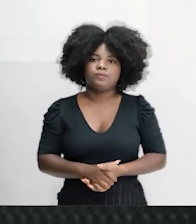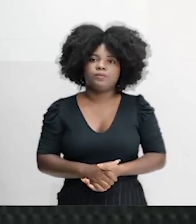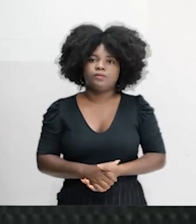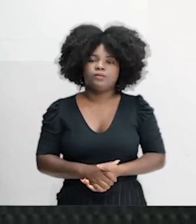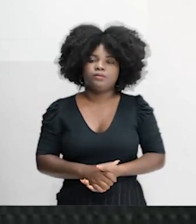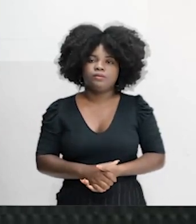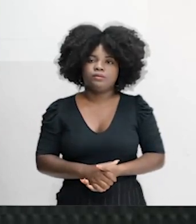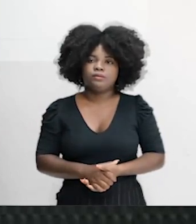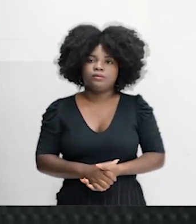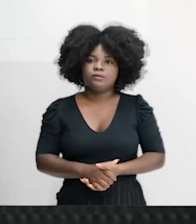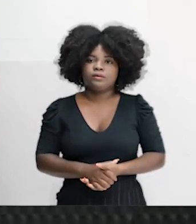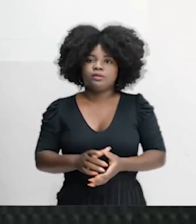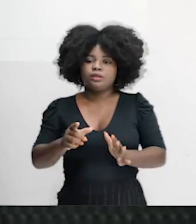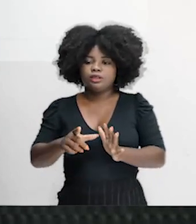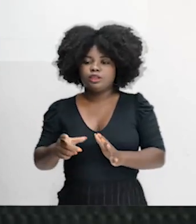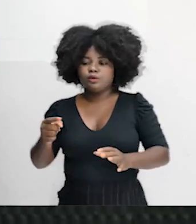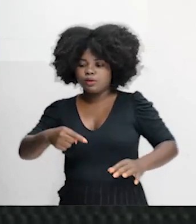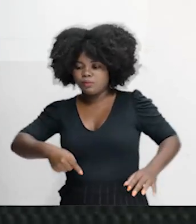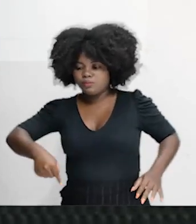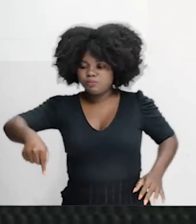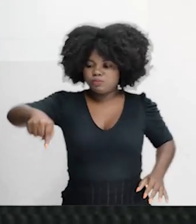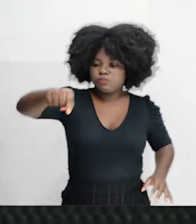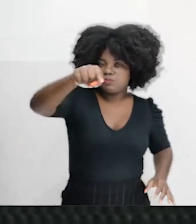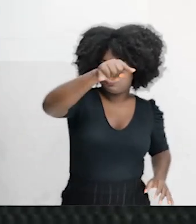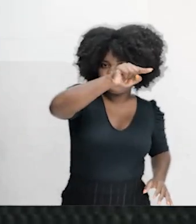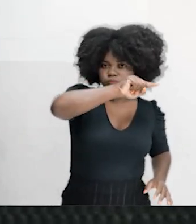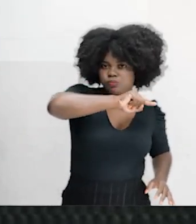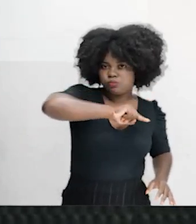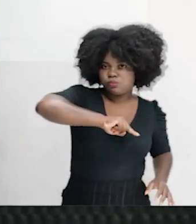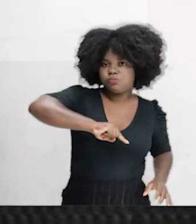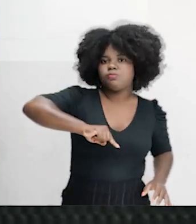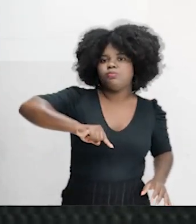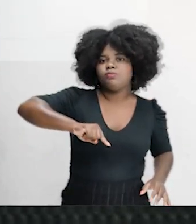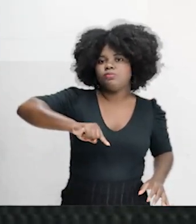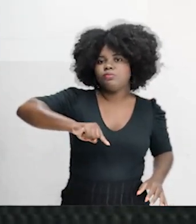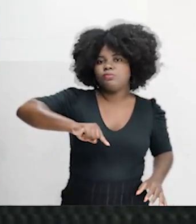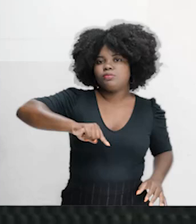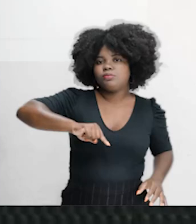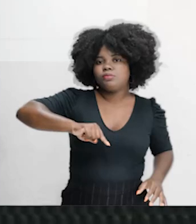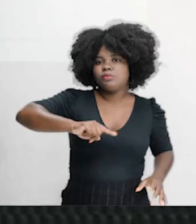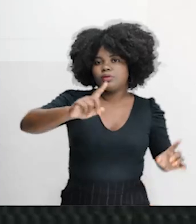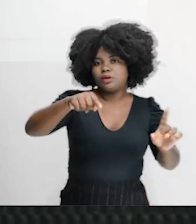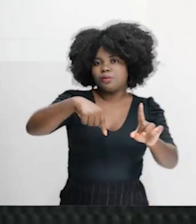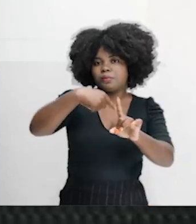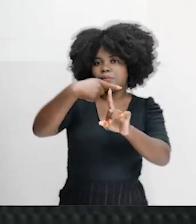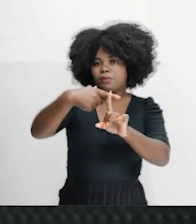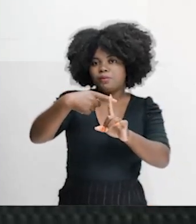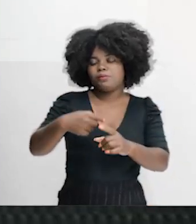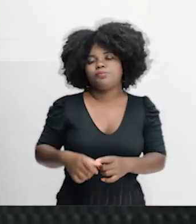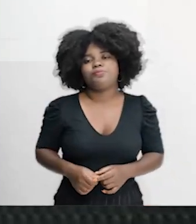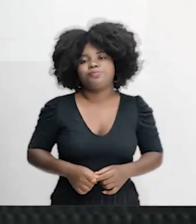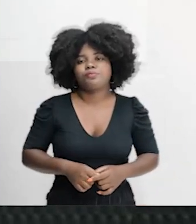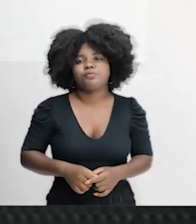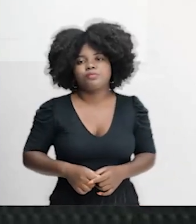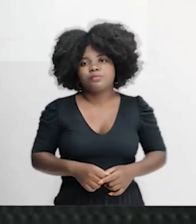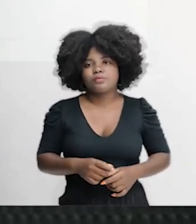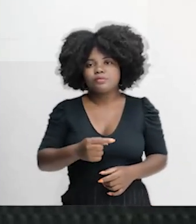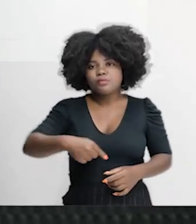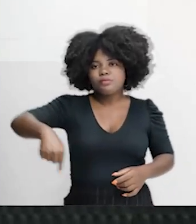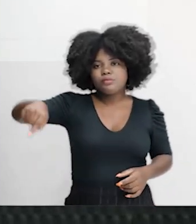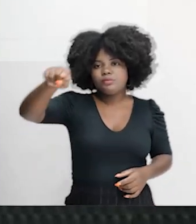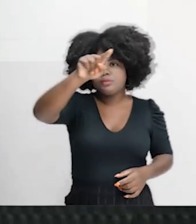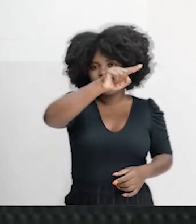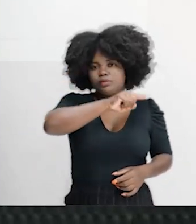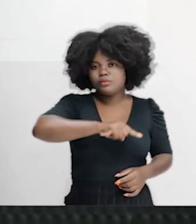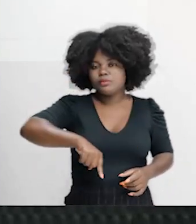sentido anti-horário ou horário. A gente usa o sentido anti-horário, que é o positivo, né? Então esse arco aqui,